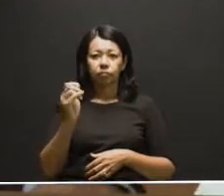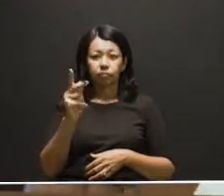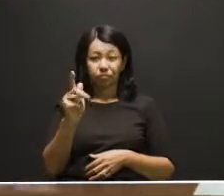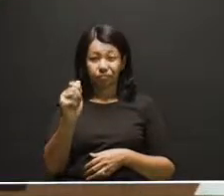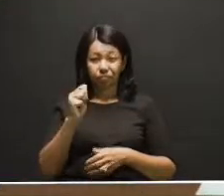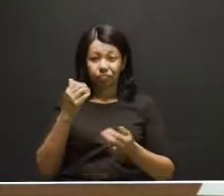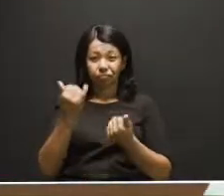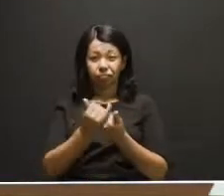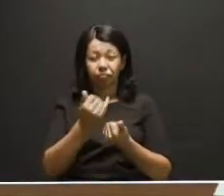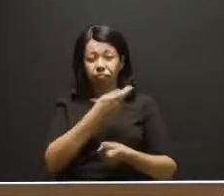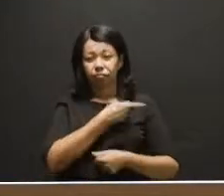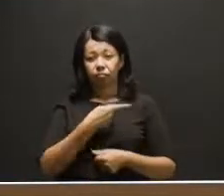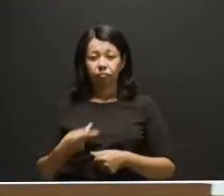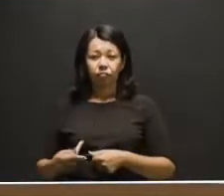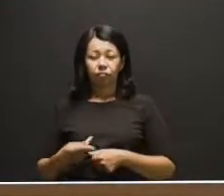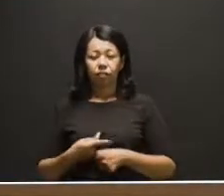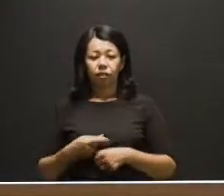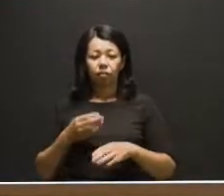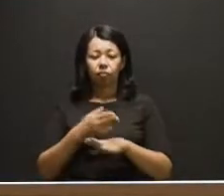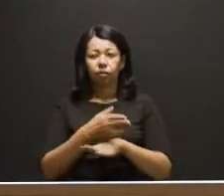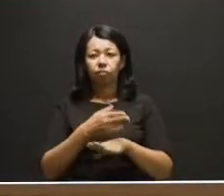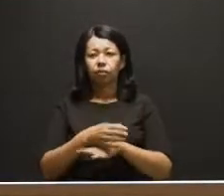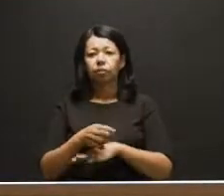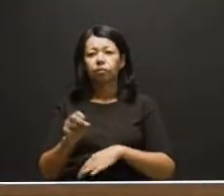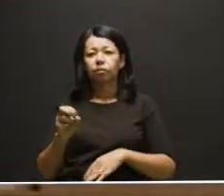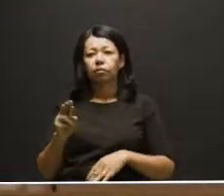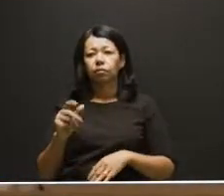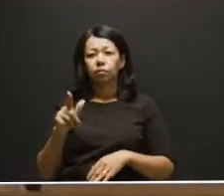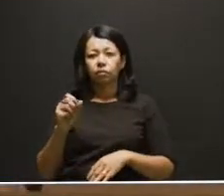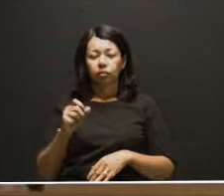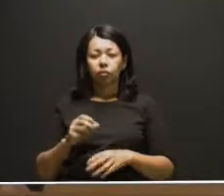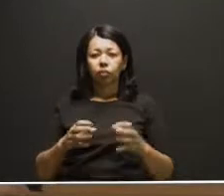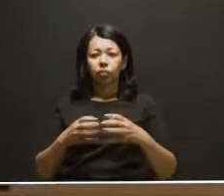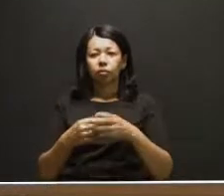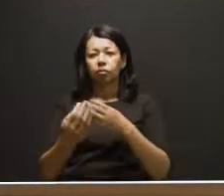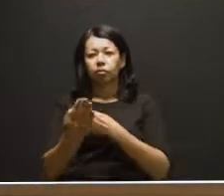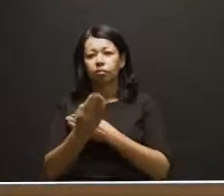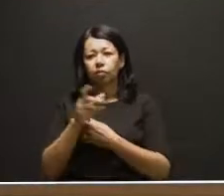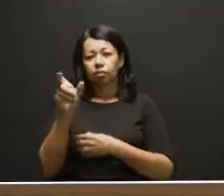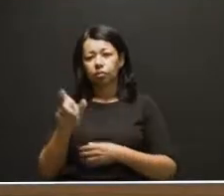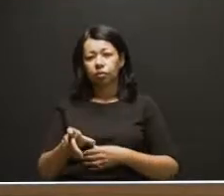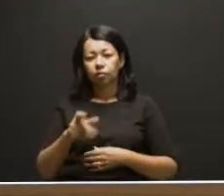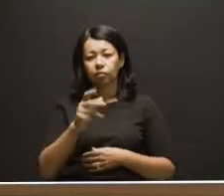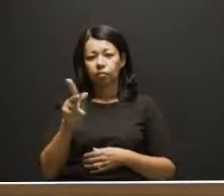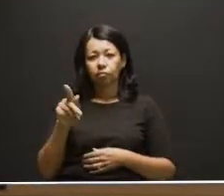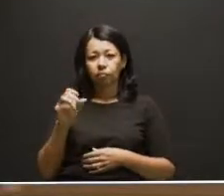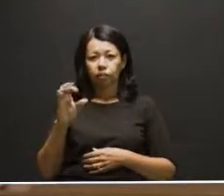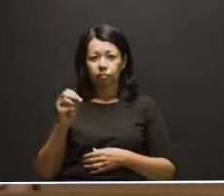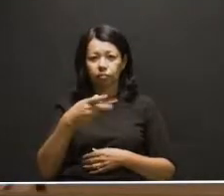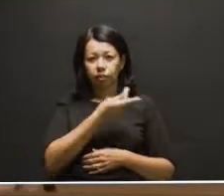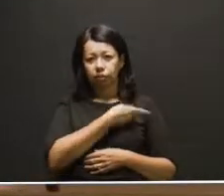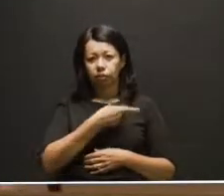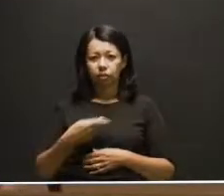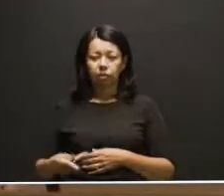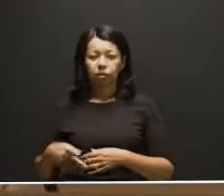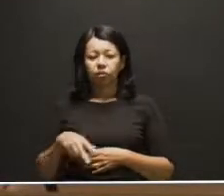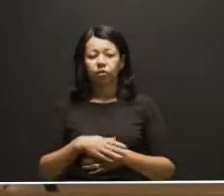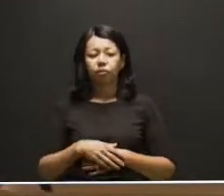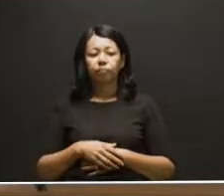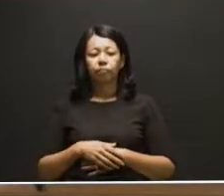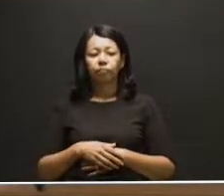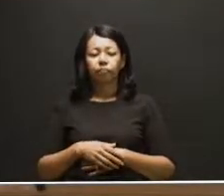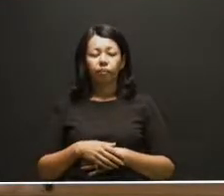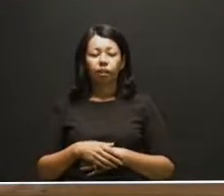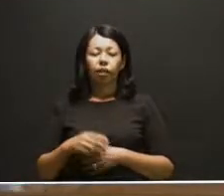membro comissão de defesa da cidadania e dos direitos humanos wilson pio presidente antes de lançar vice-presidente fábio